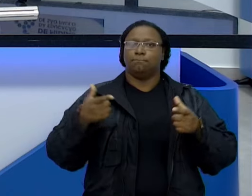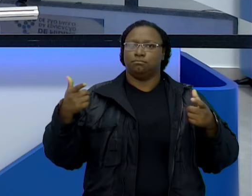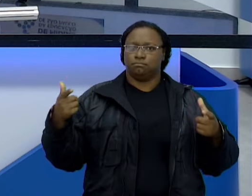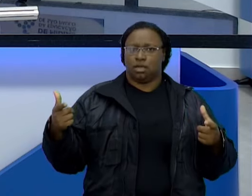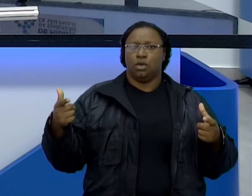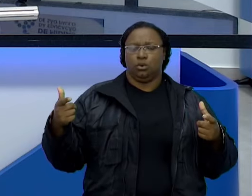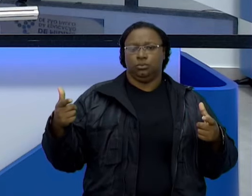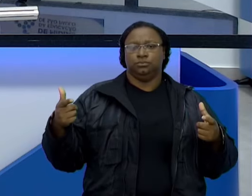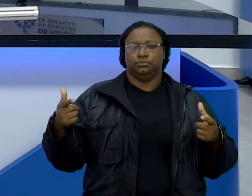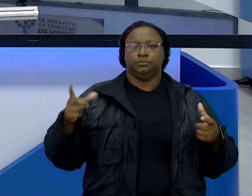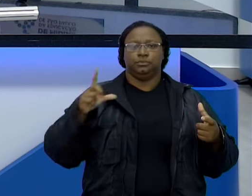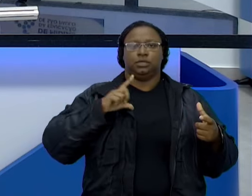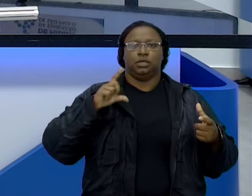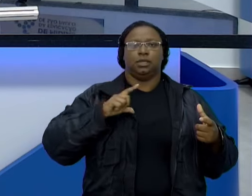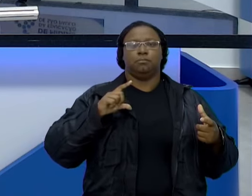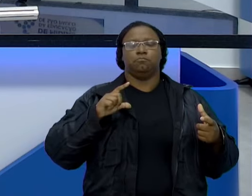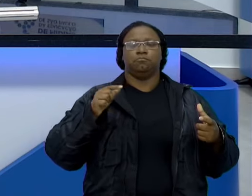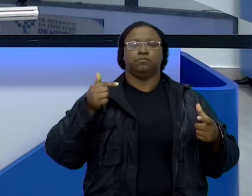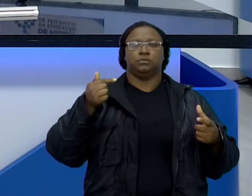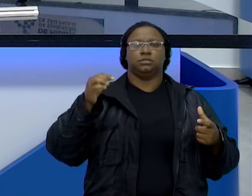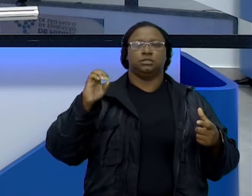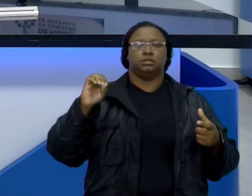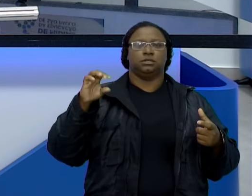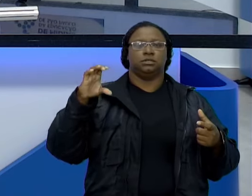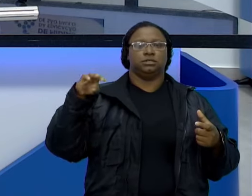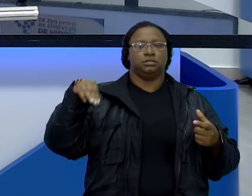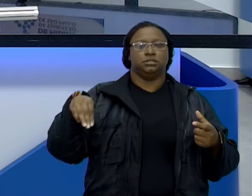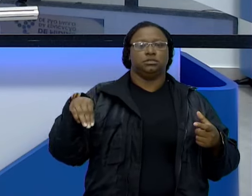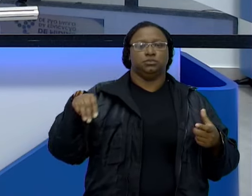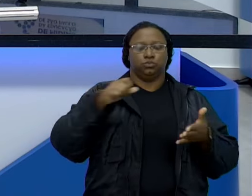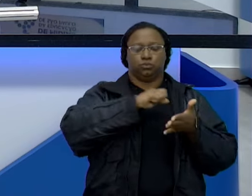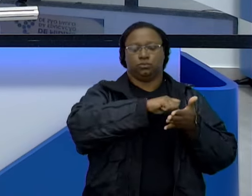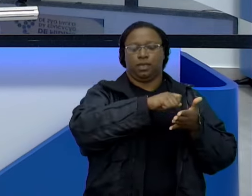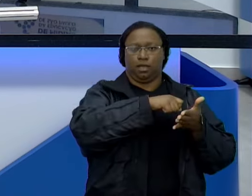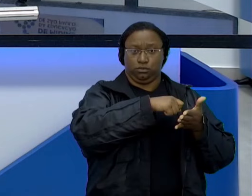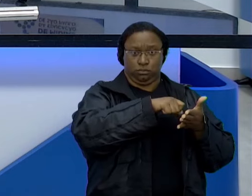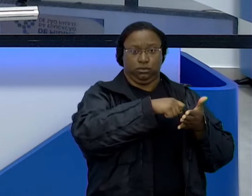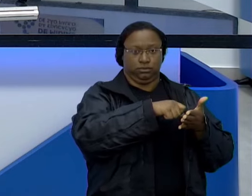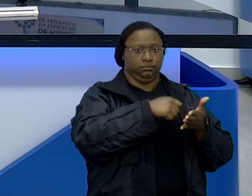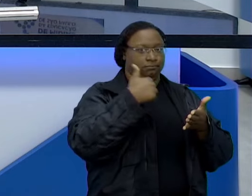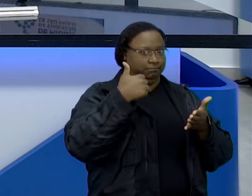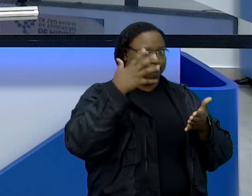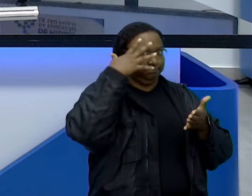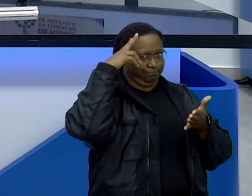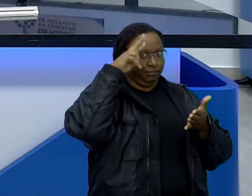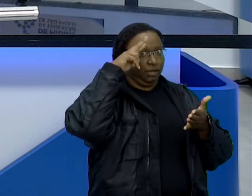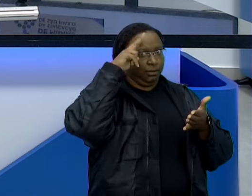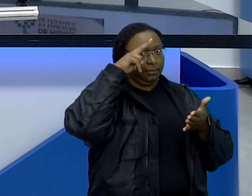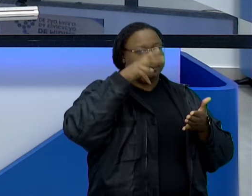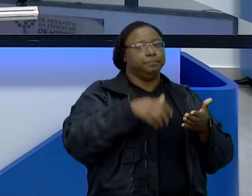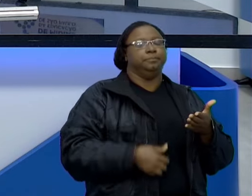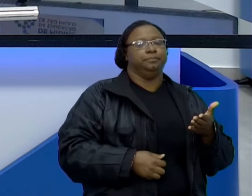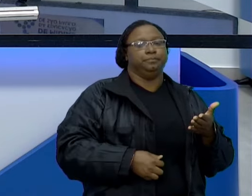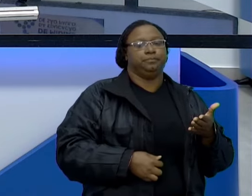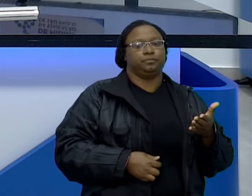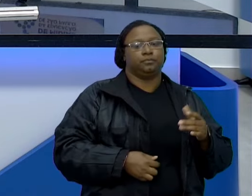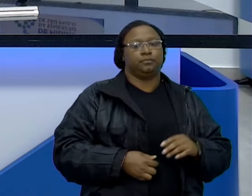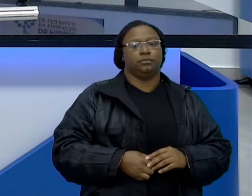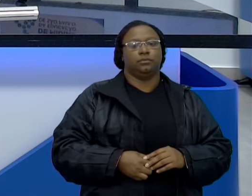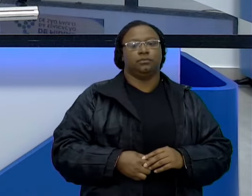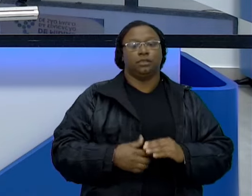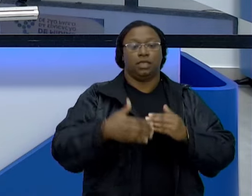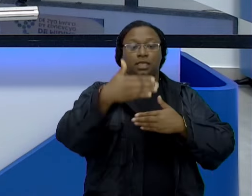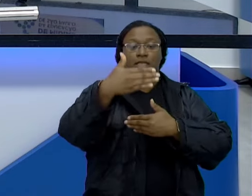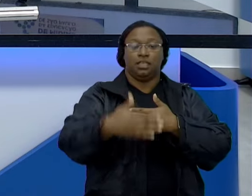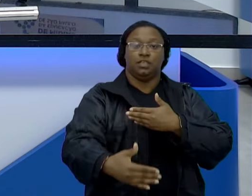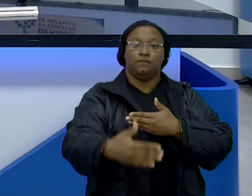ter, então, 70 centímetros. Vamos anotar para não esquecer, hein? Diário de bordo. Agora, e aqui de frente? Quanto que a